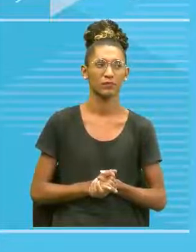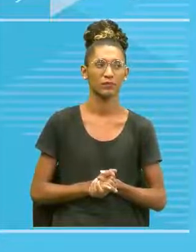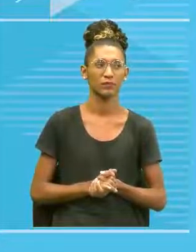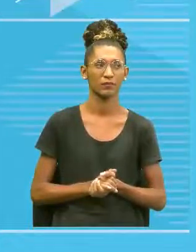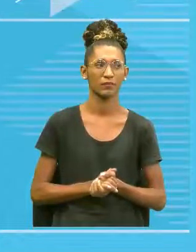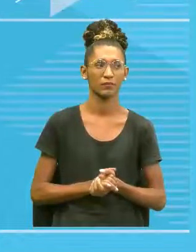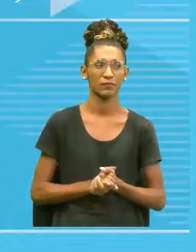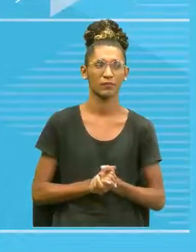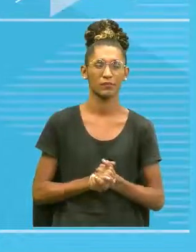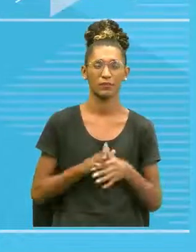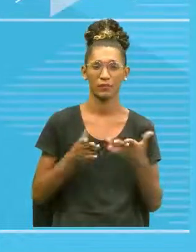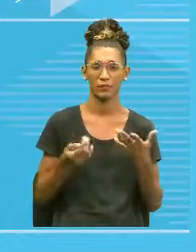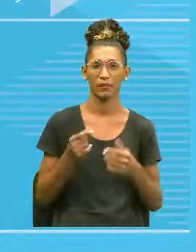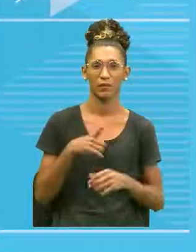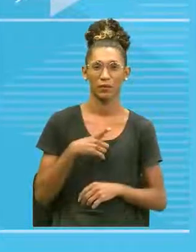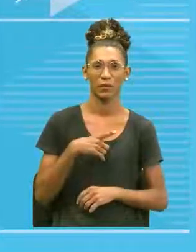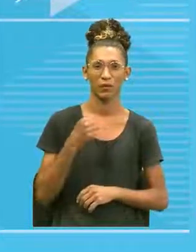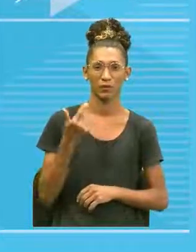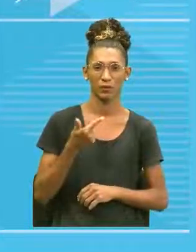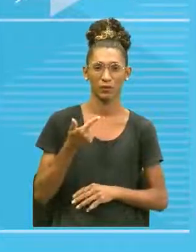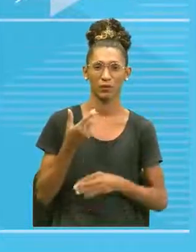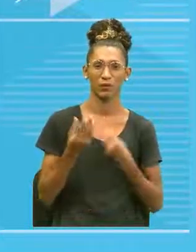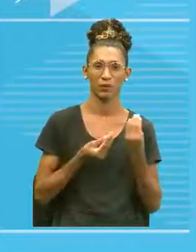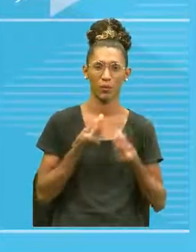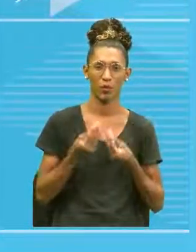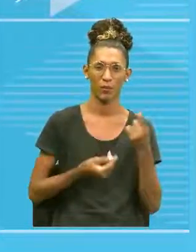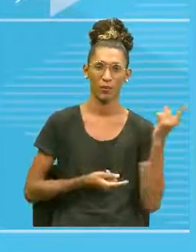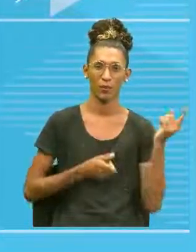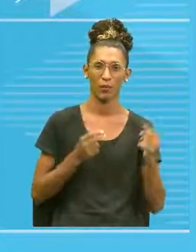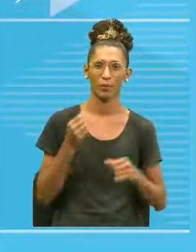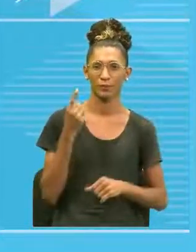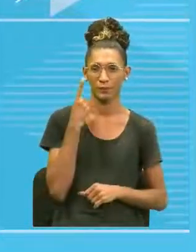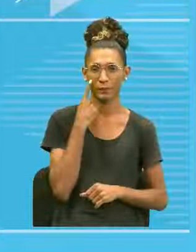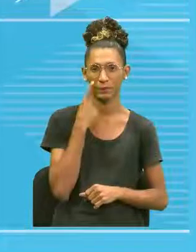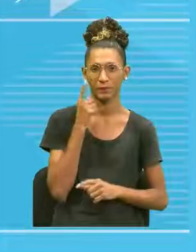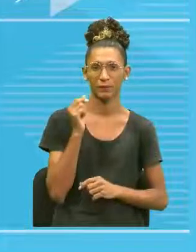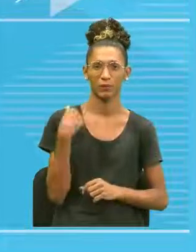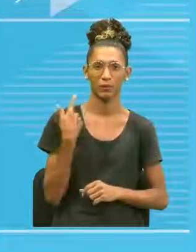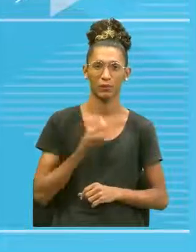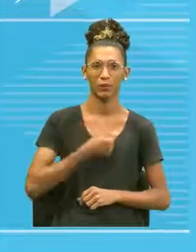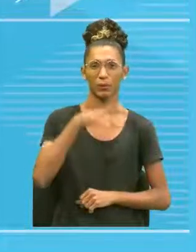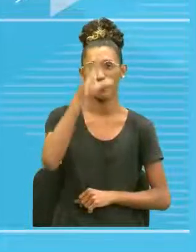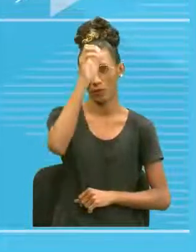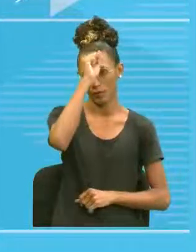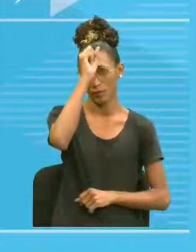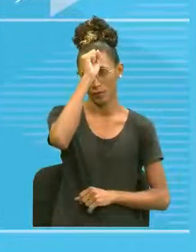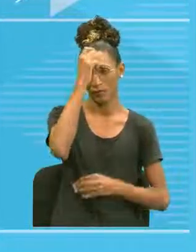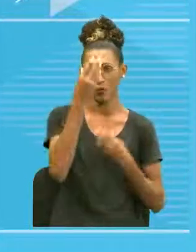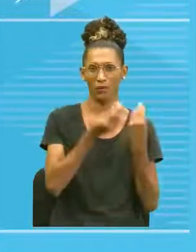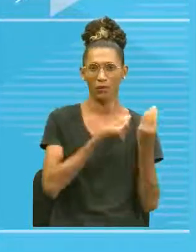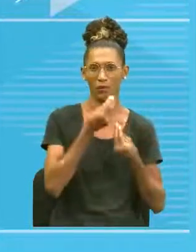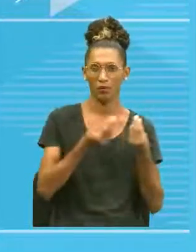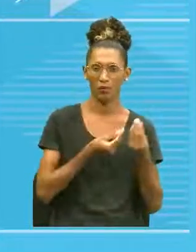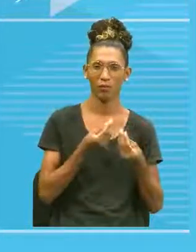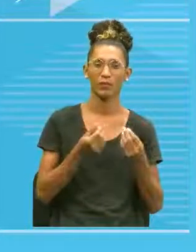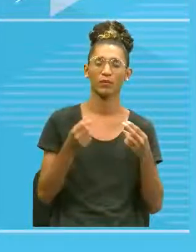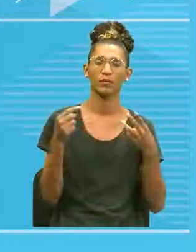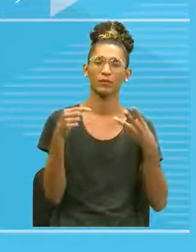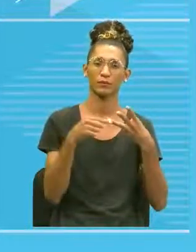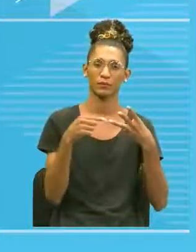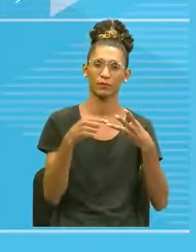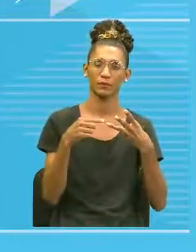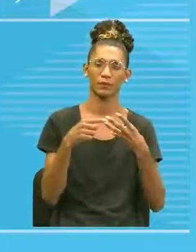e para a segunda pa você vê que a gente tá aprendendo a formar o Pretérito pluscuamperfecto o mais-que-perfeito